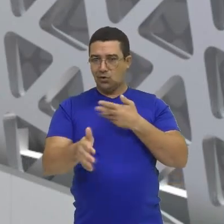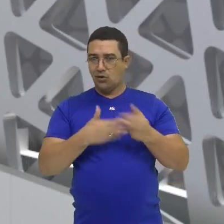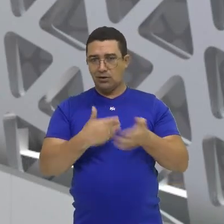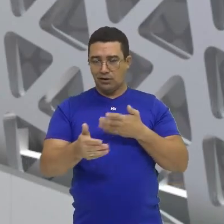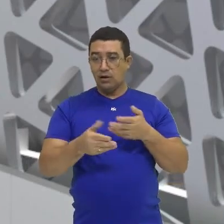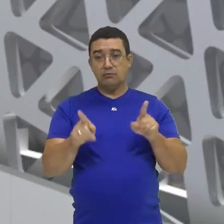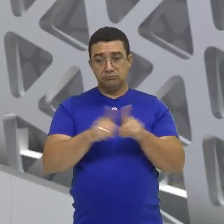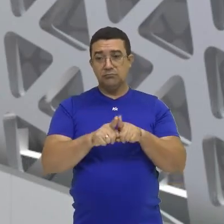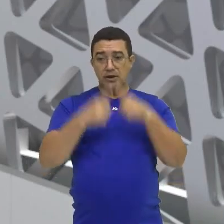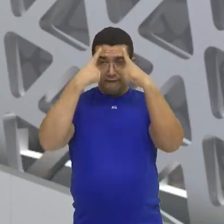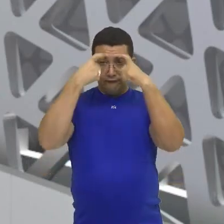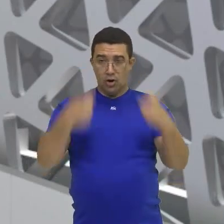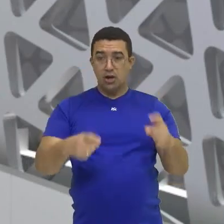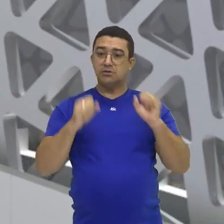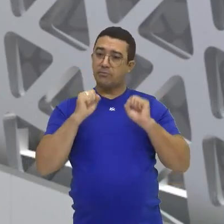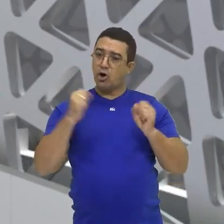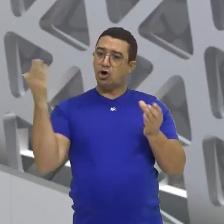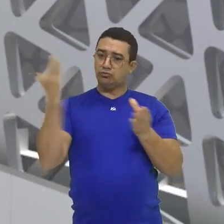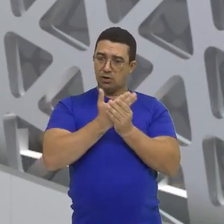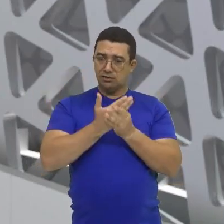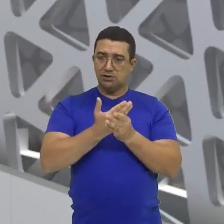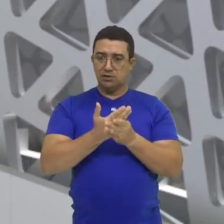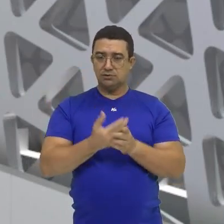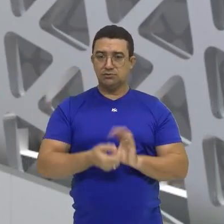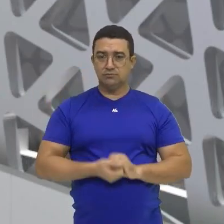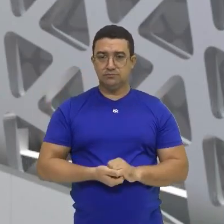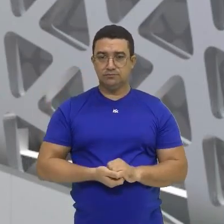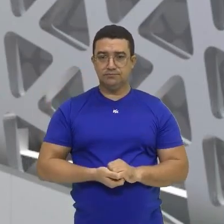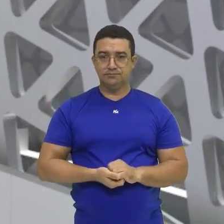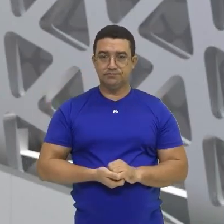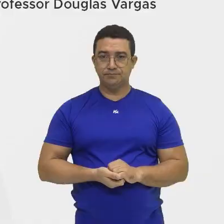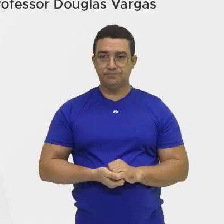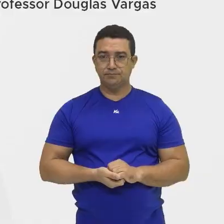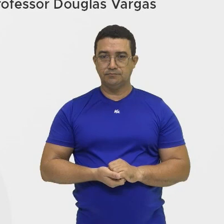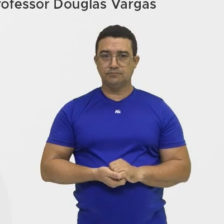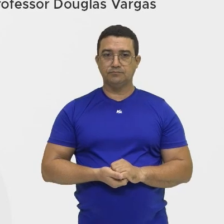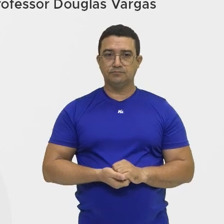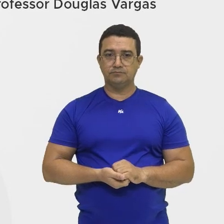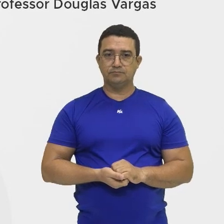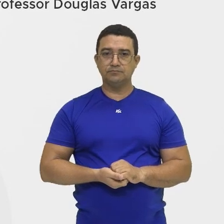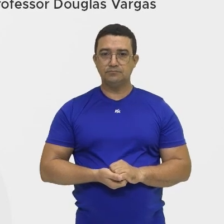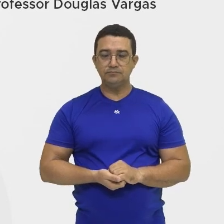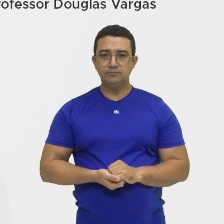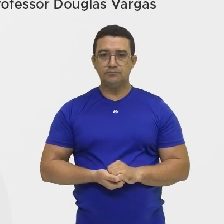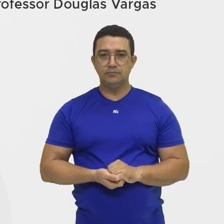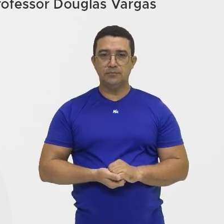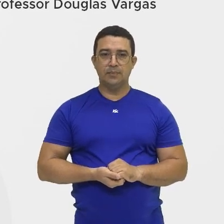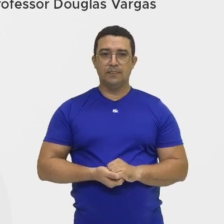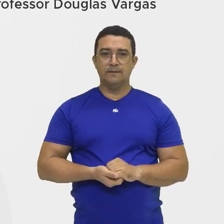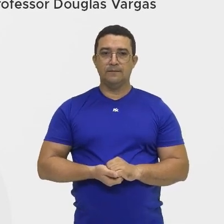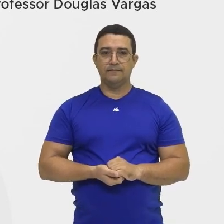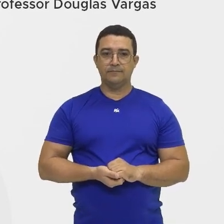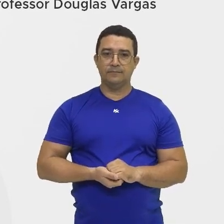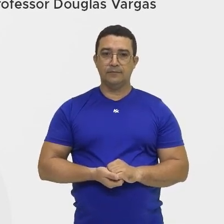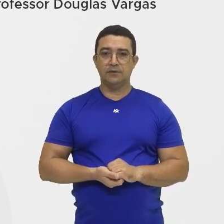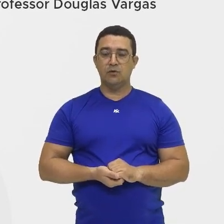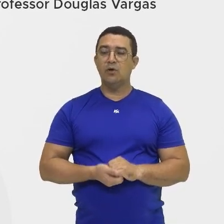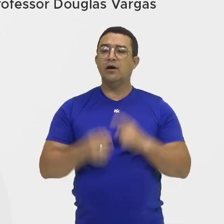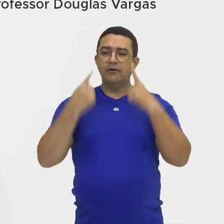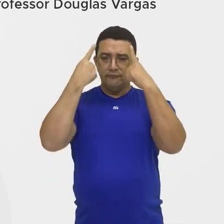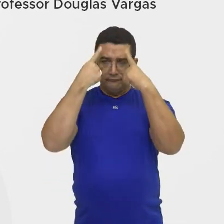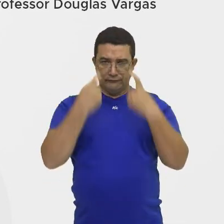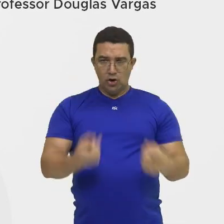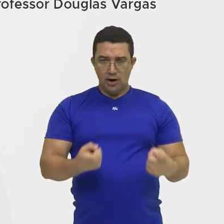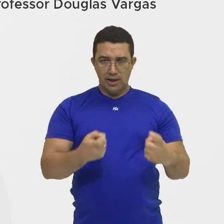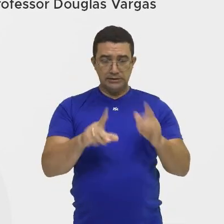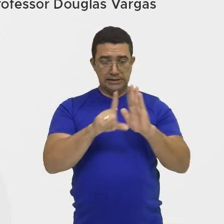né, apresentar a queixa. Vamos lá ver o quadrinho para você entender um pouquinho dessa violência. Então, entende-se por